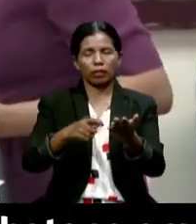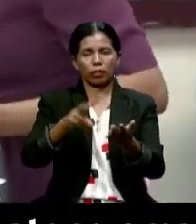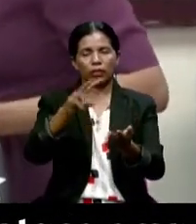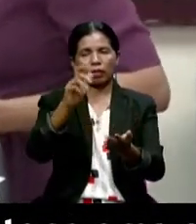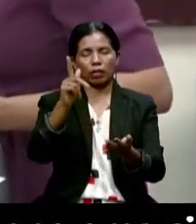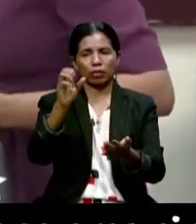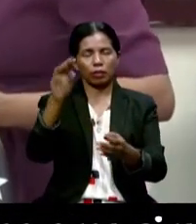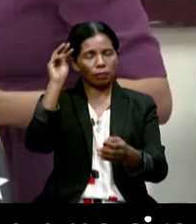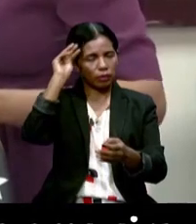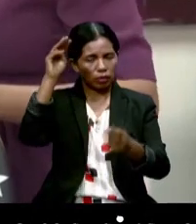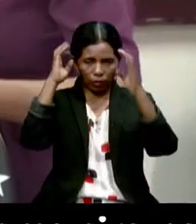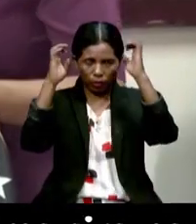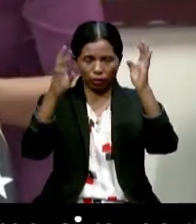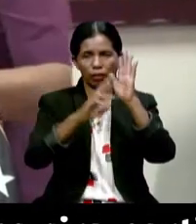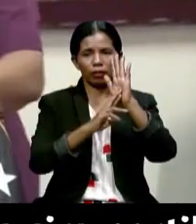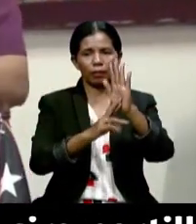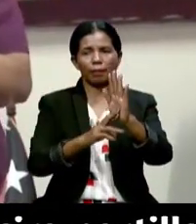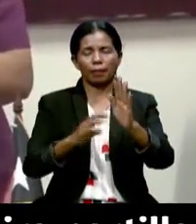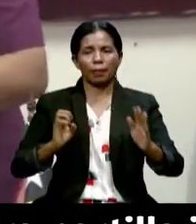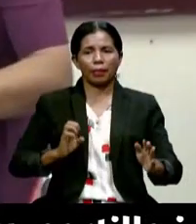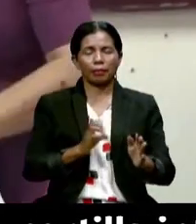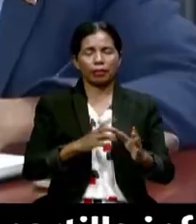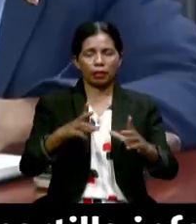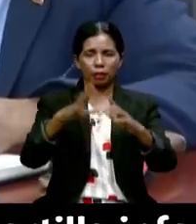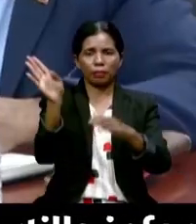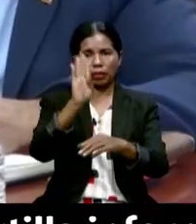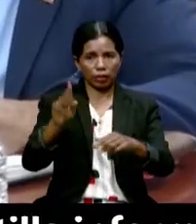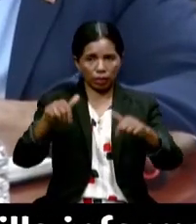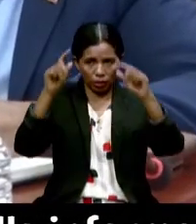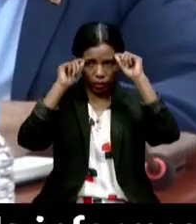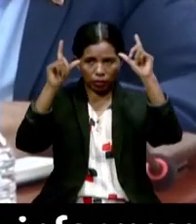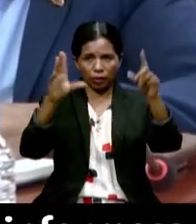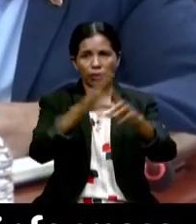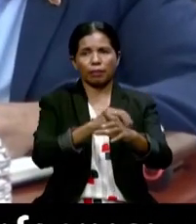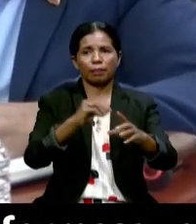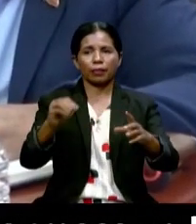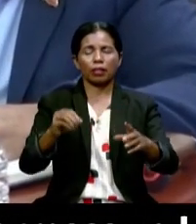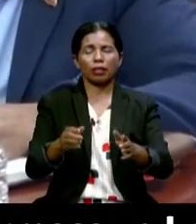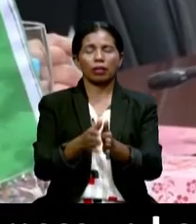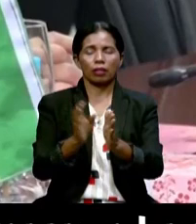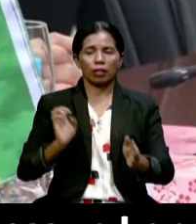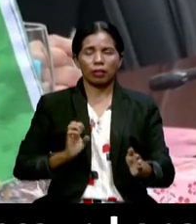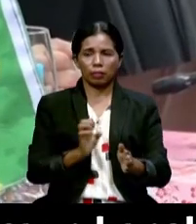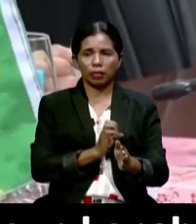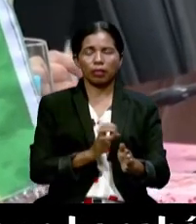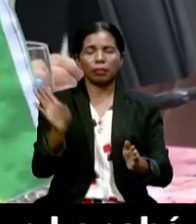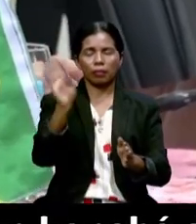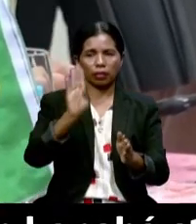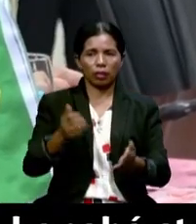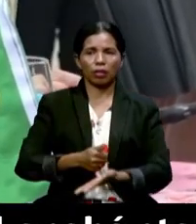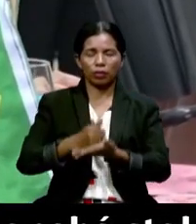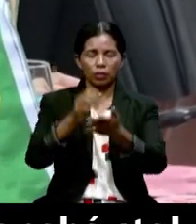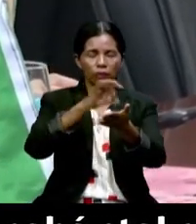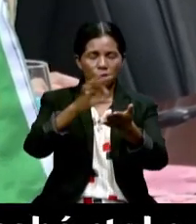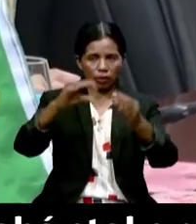e o Ministério da Educação, representante embaixador Brasil e Timor-Leste, encarregado do negócio embaixada Brasil Hateten, apoio e formação